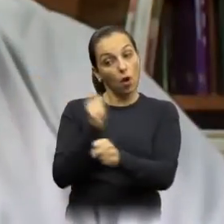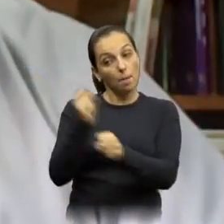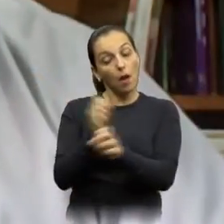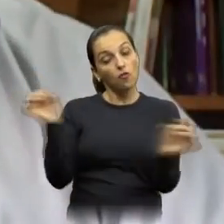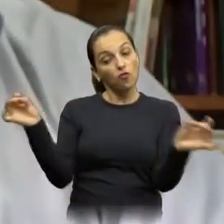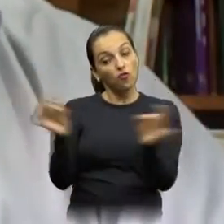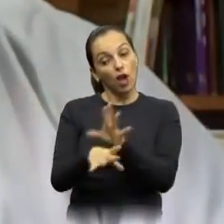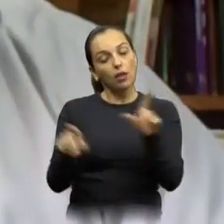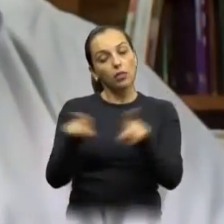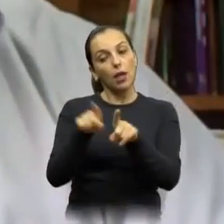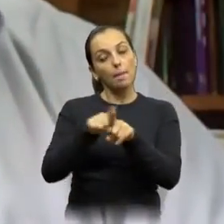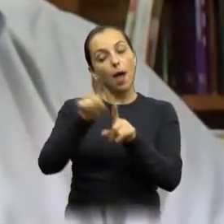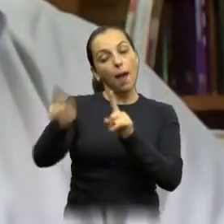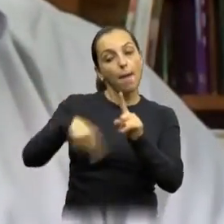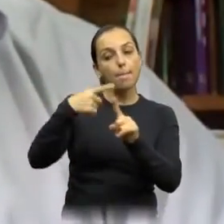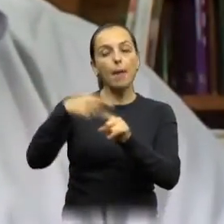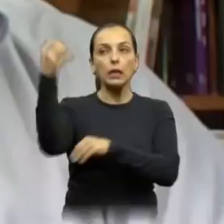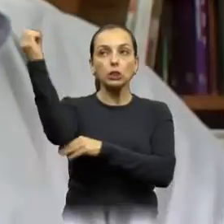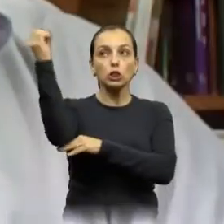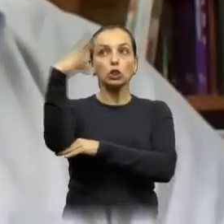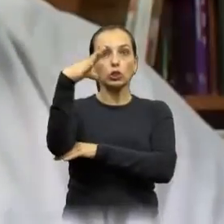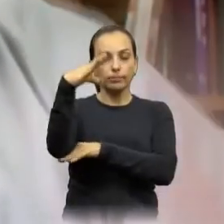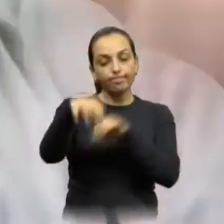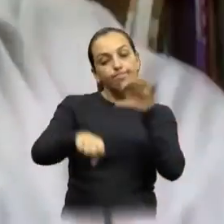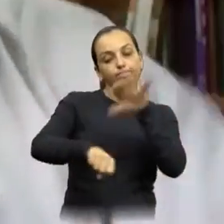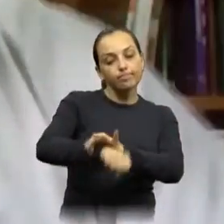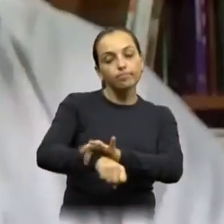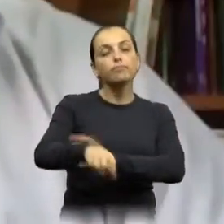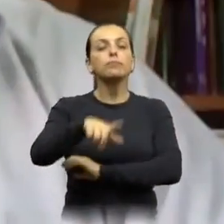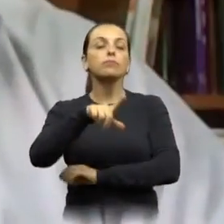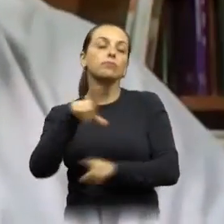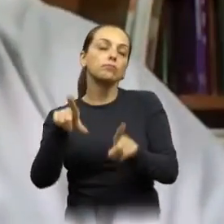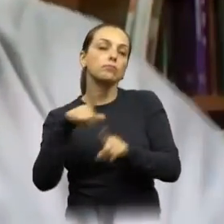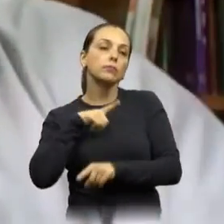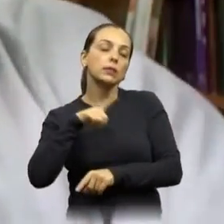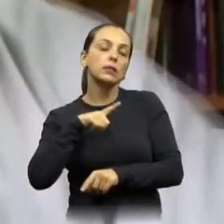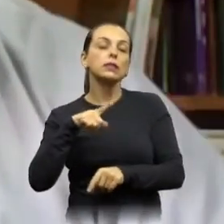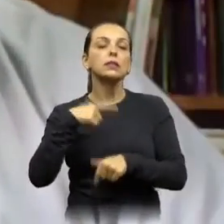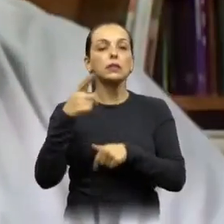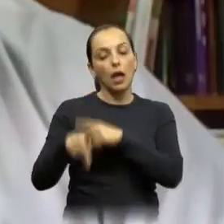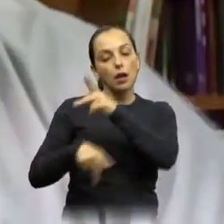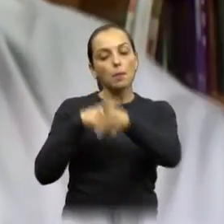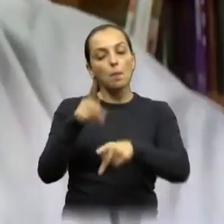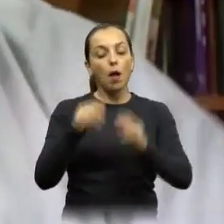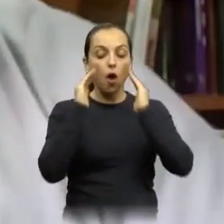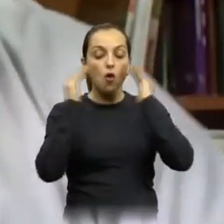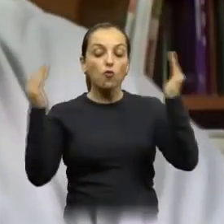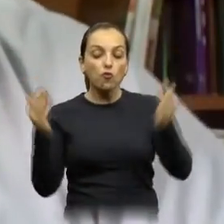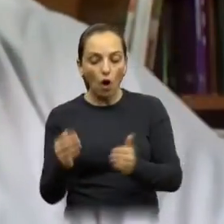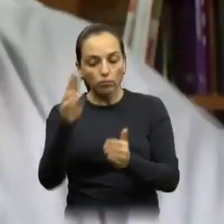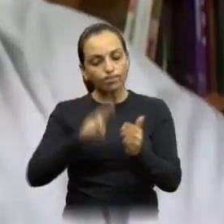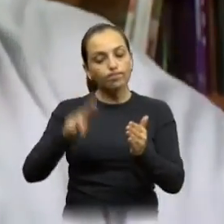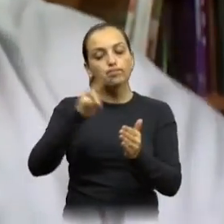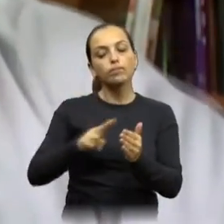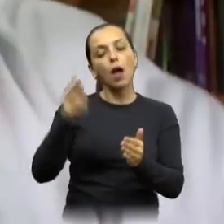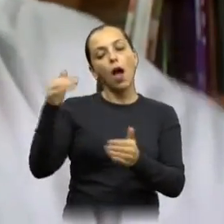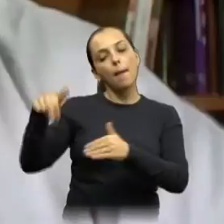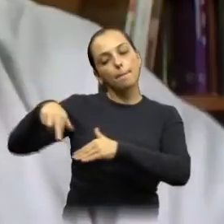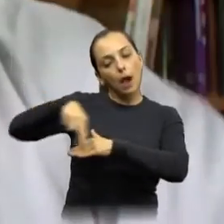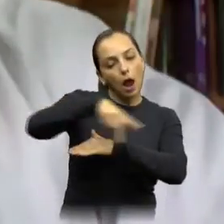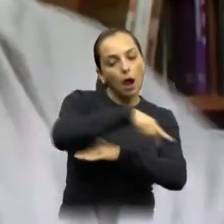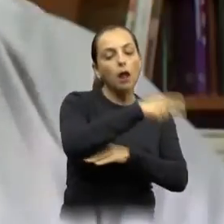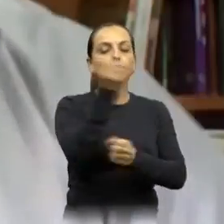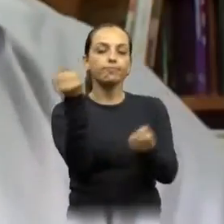garanta segurança. Só para finalizar, Conclua, presidente, conclua, e garanta segurança e iluminação para a população ali poder passear, fazer o